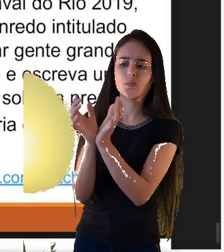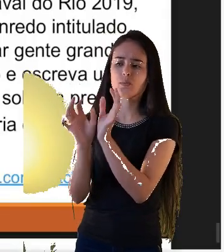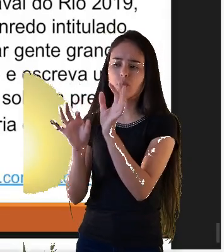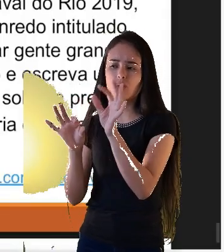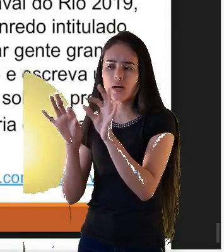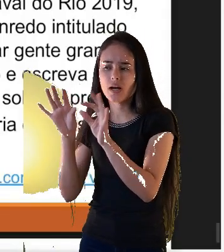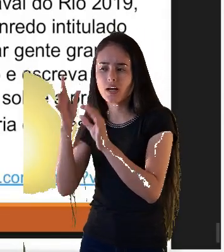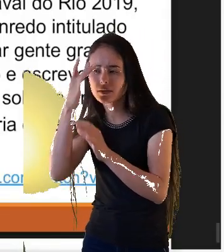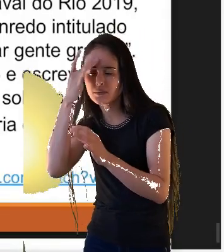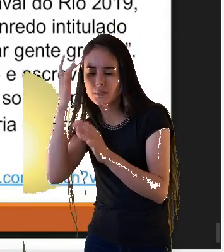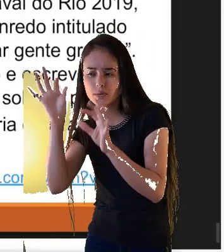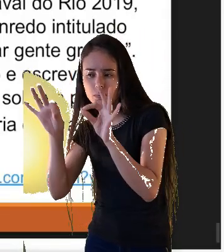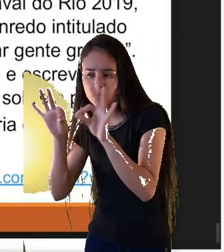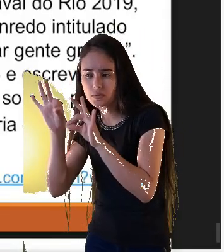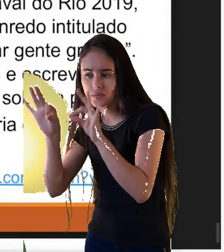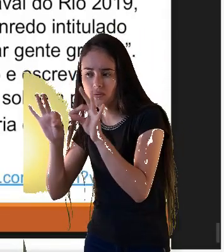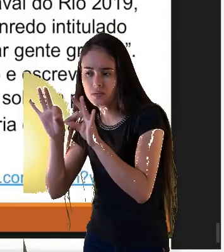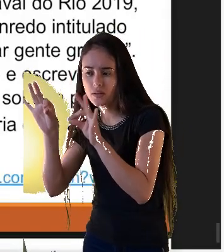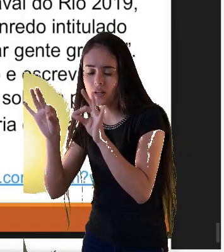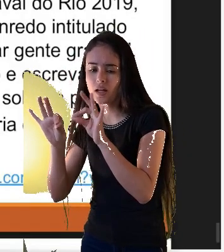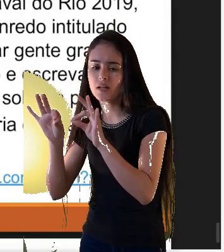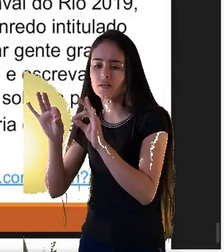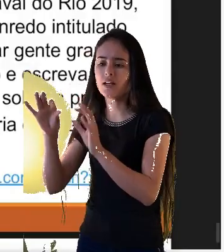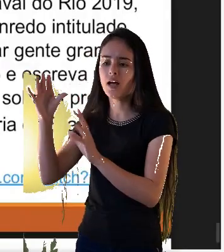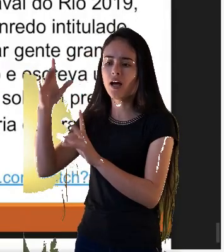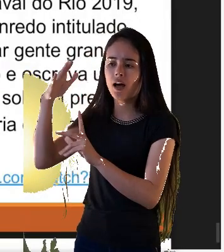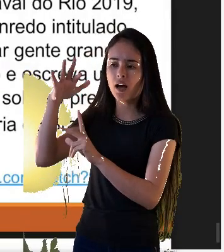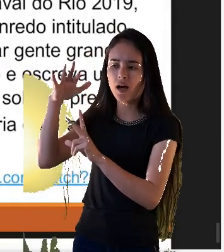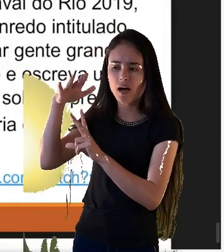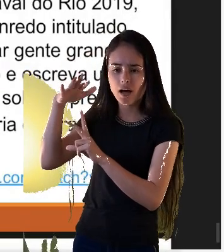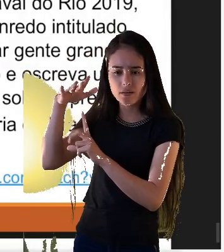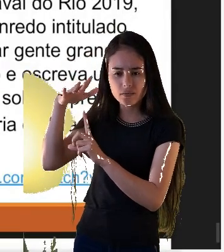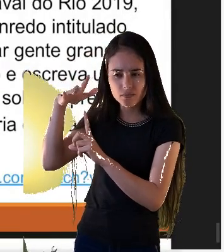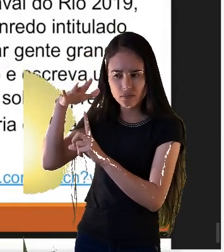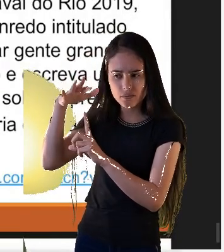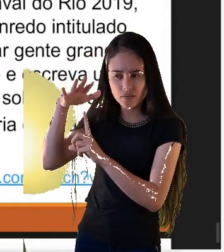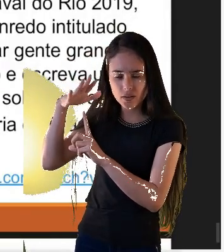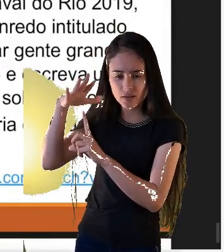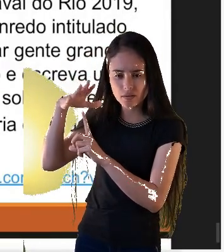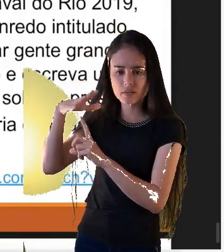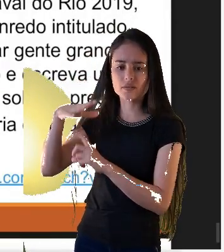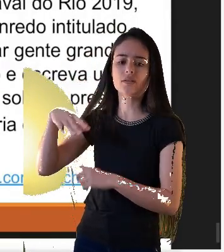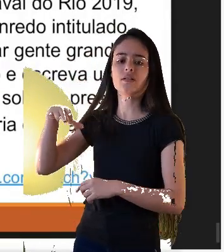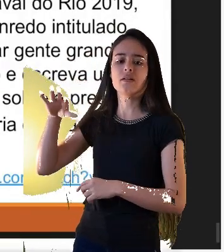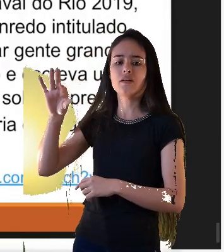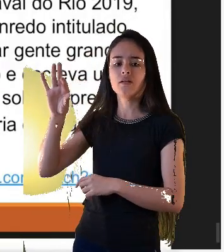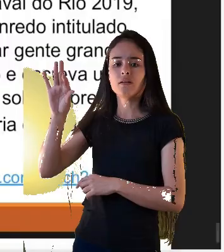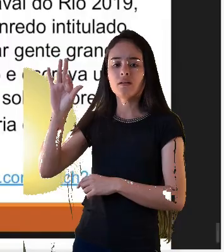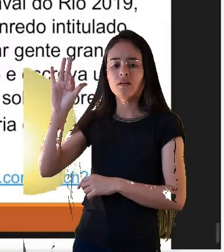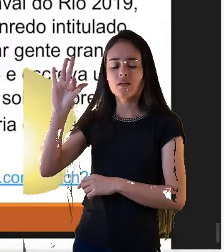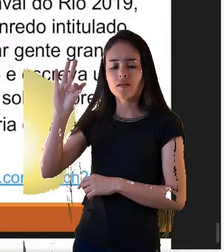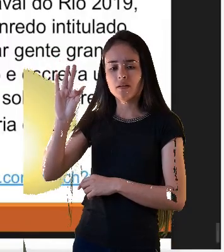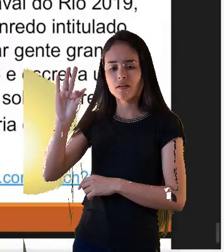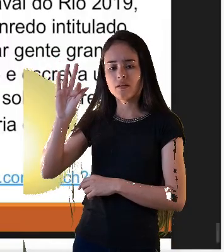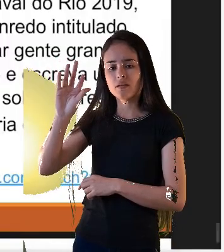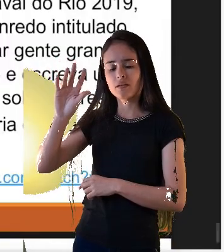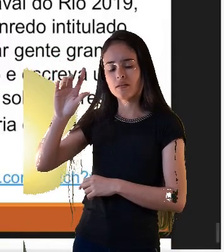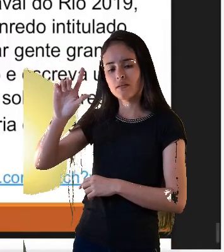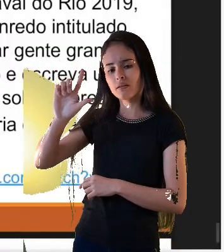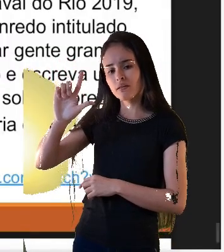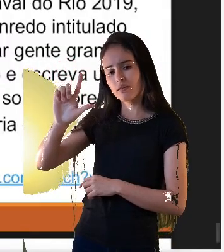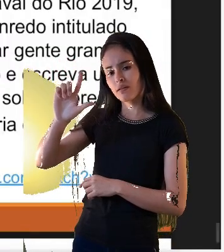aqui com vocês mais uma vez, sempre uma alegria muito grande estar aqui e poder compartilhar isso, né, com a Aline também,